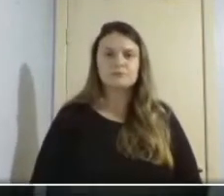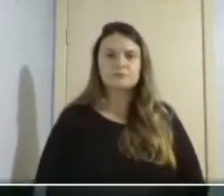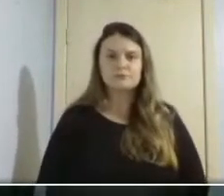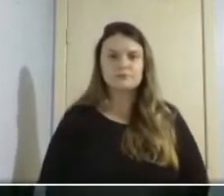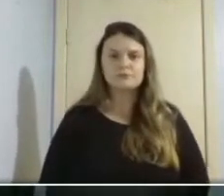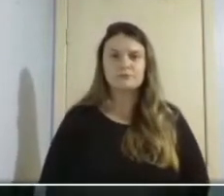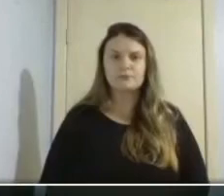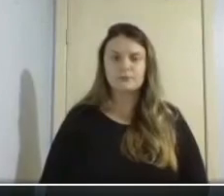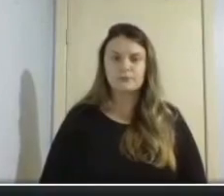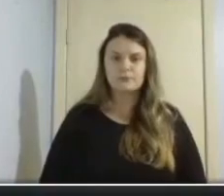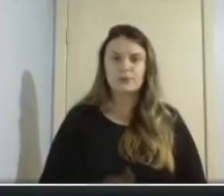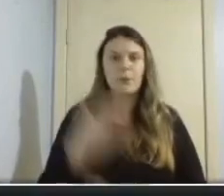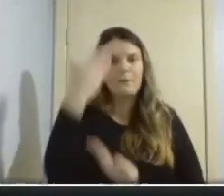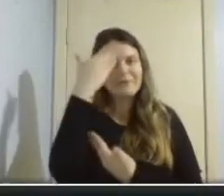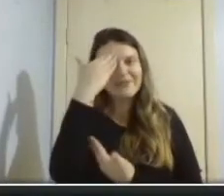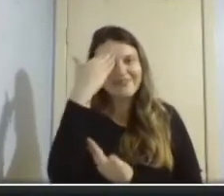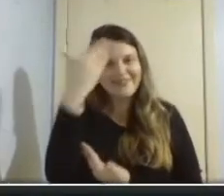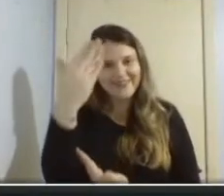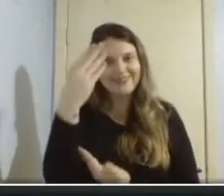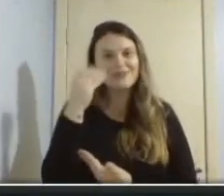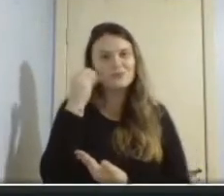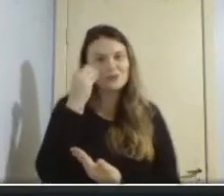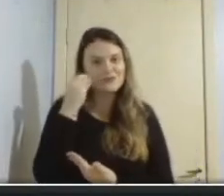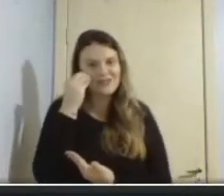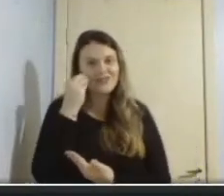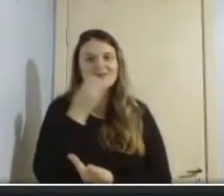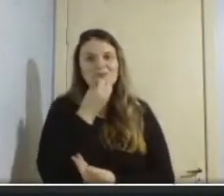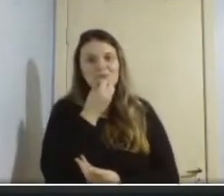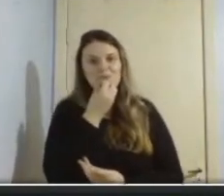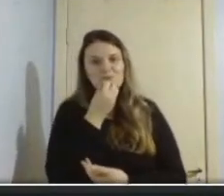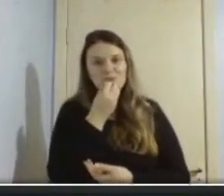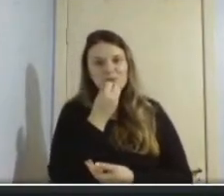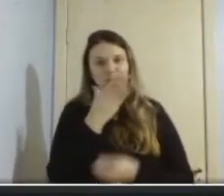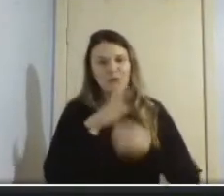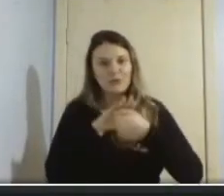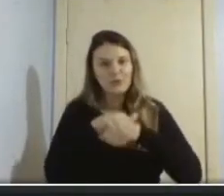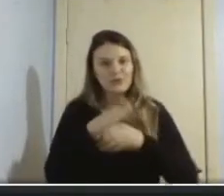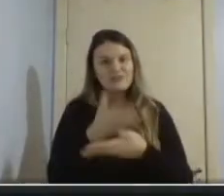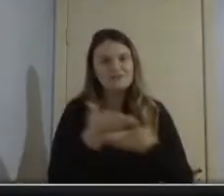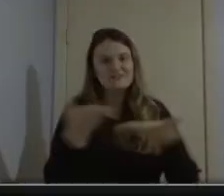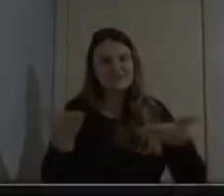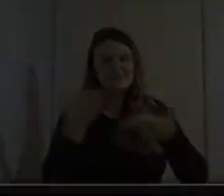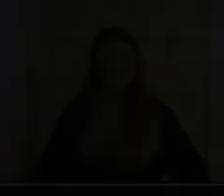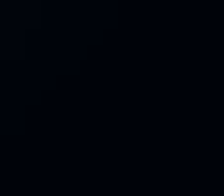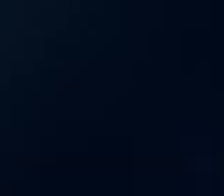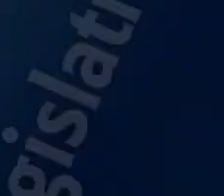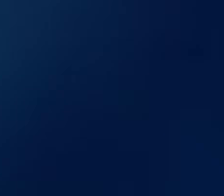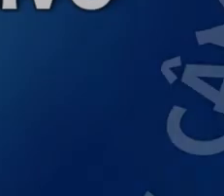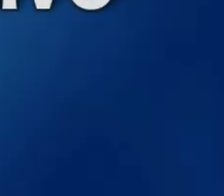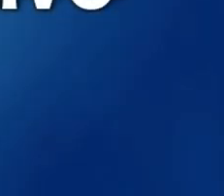Obrigado pela oportunidade, boa noite, boa sessão a vocês. Obrigado a todos, boa noite. Obrigado, boa noite.